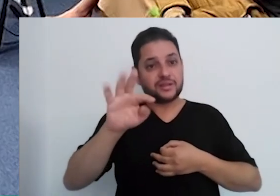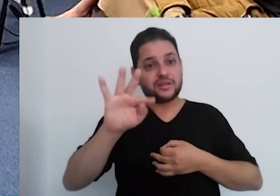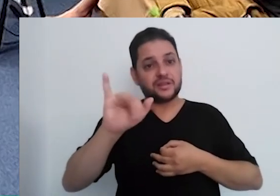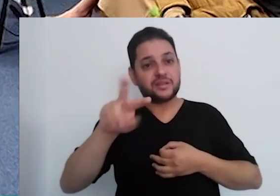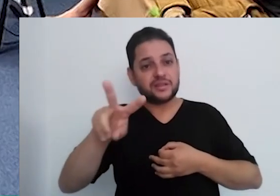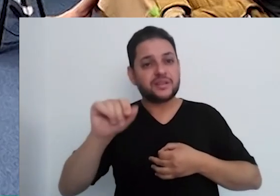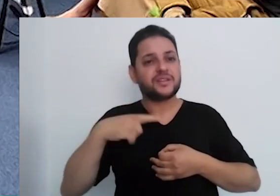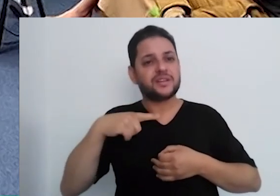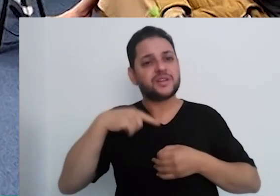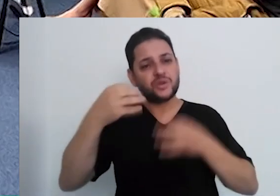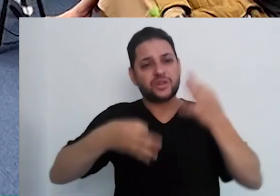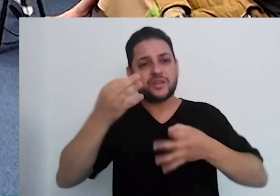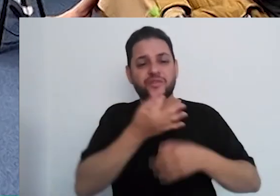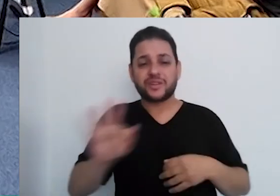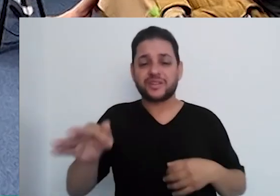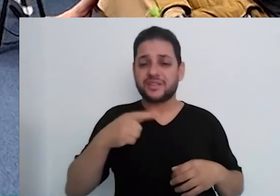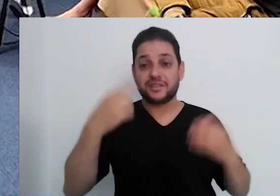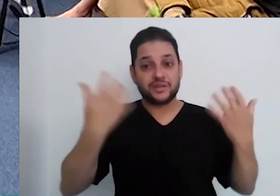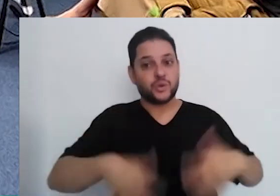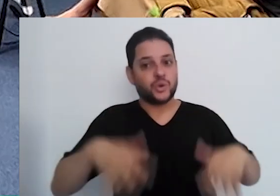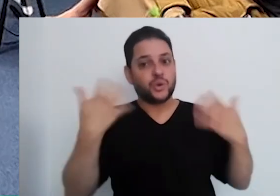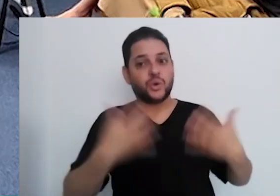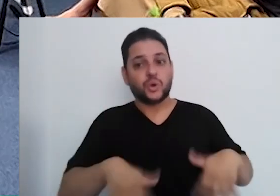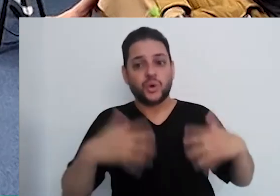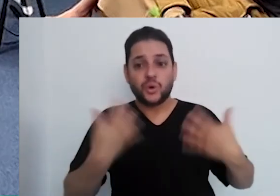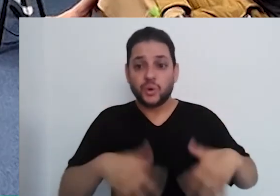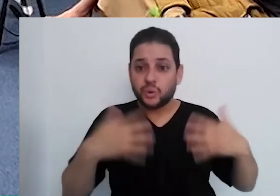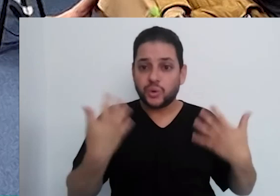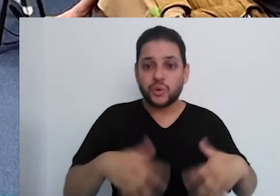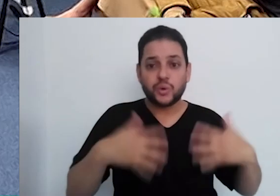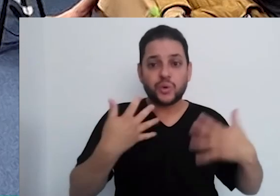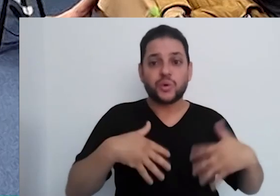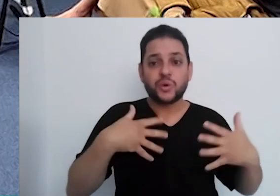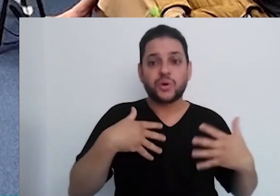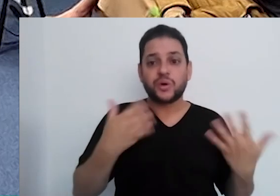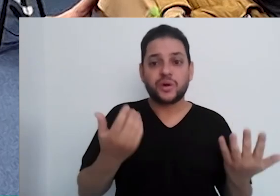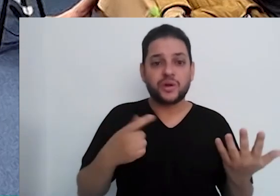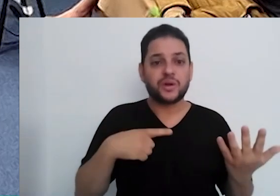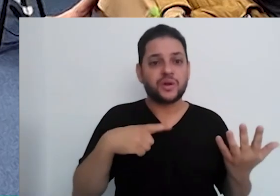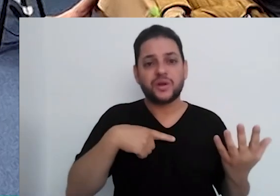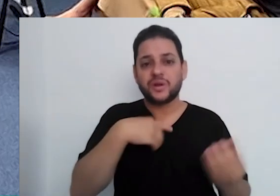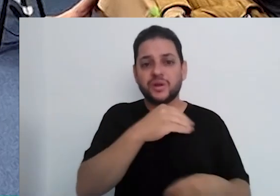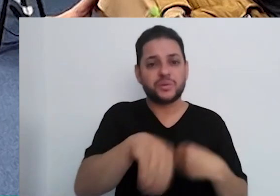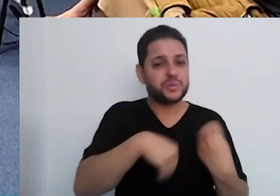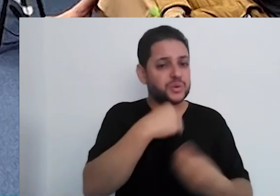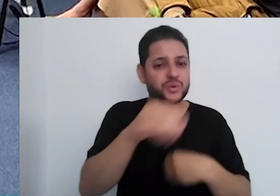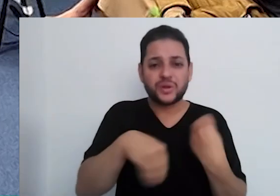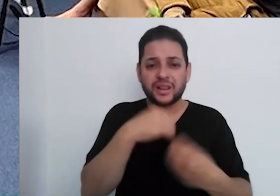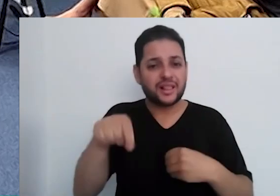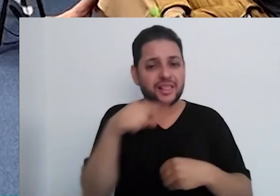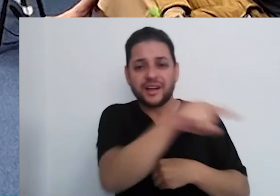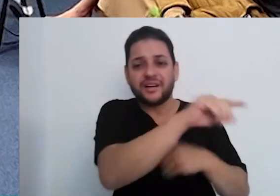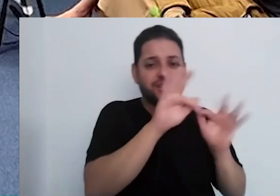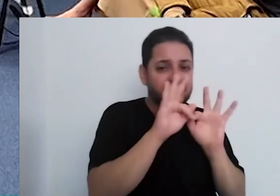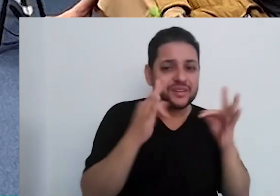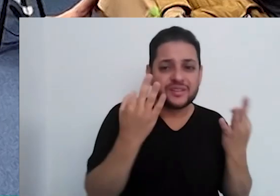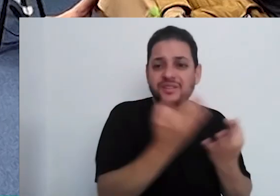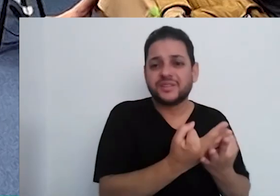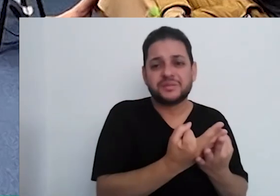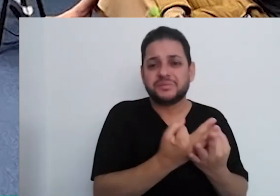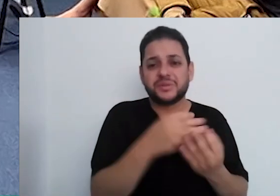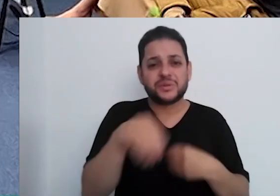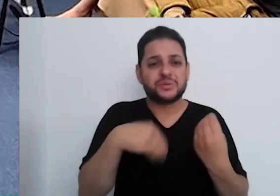dá mais favor é quando mistura Justiça restaurativa com constelação familiar que eu também não tenho nada contra